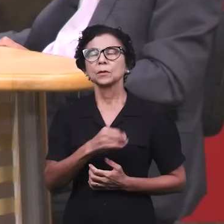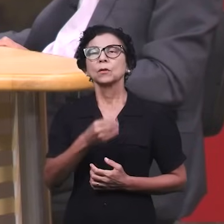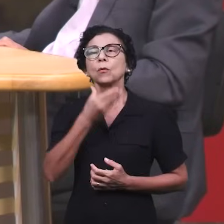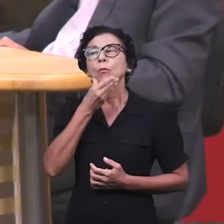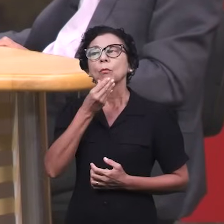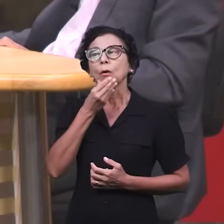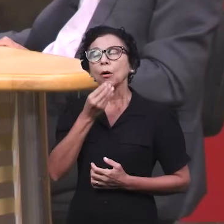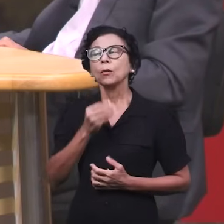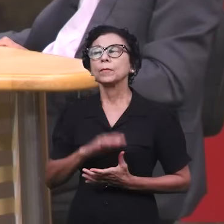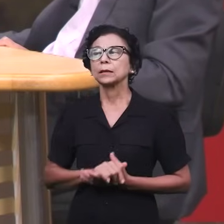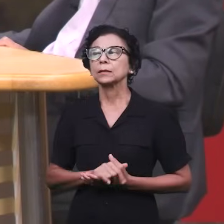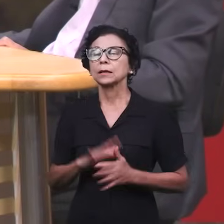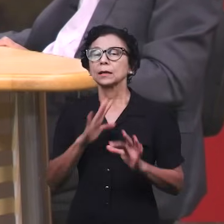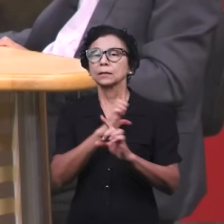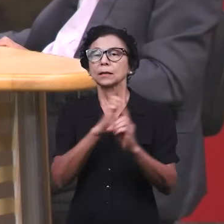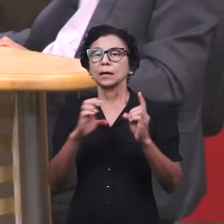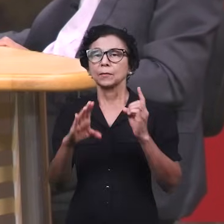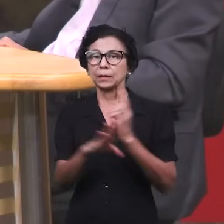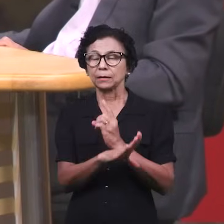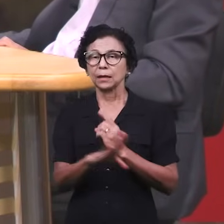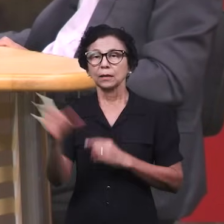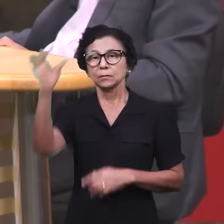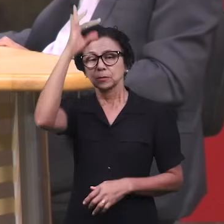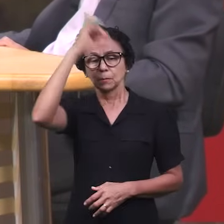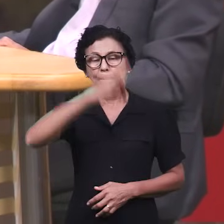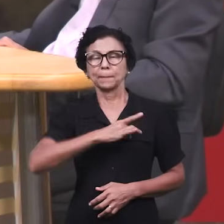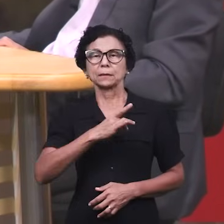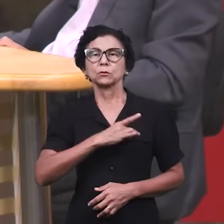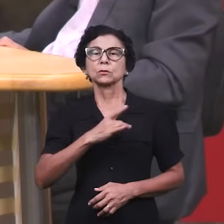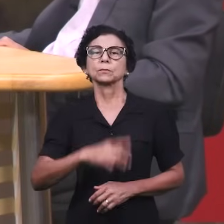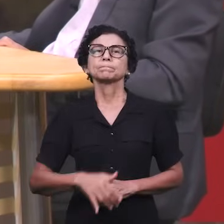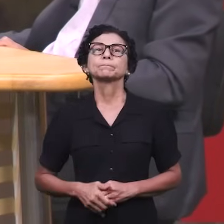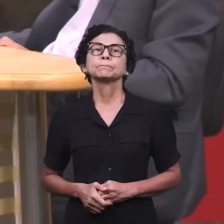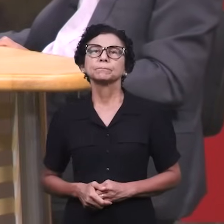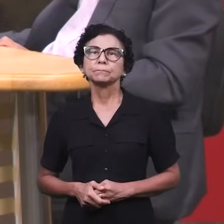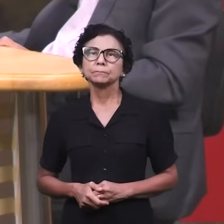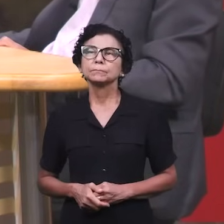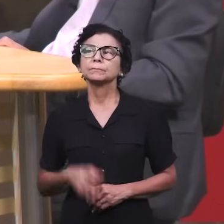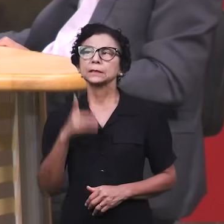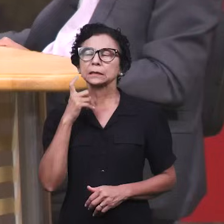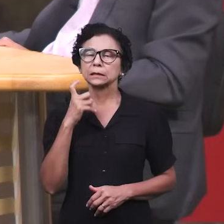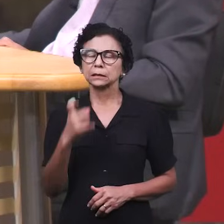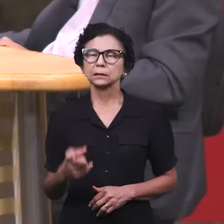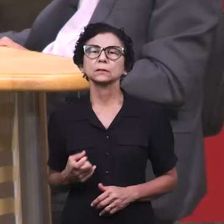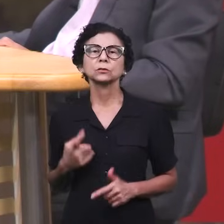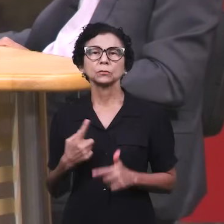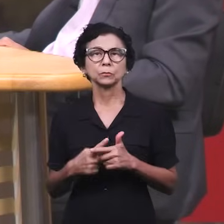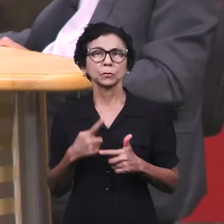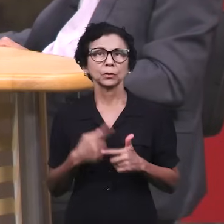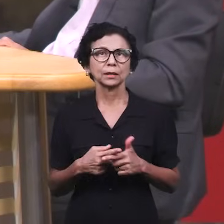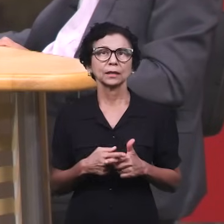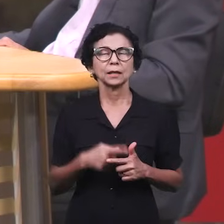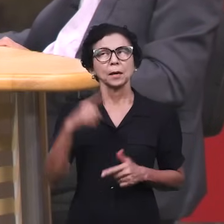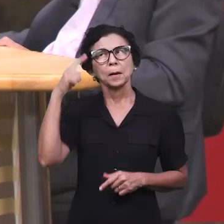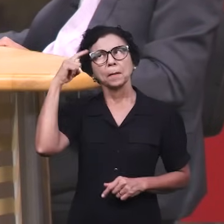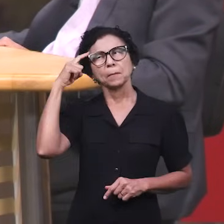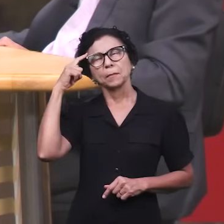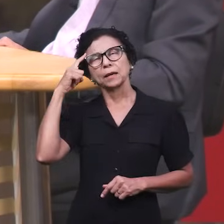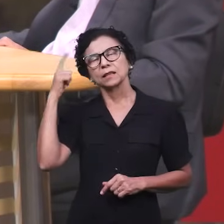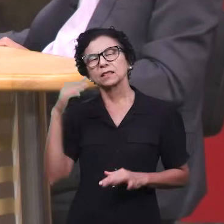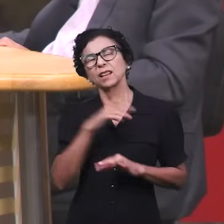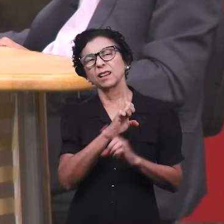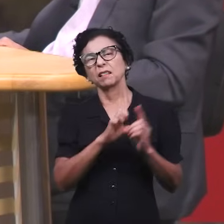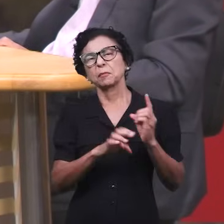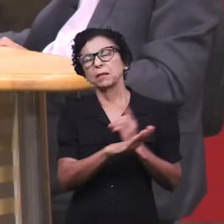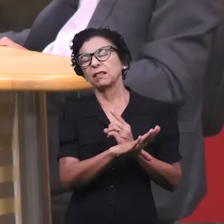o Espírito Santo é interessante porque a gente acha que a né É só não é só ensino Depois eu pego n não é